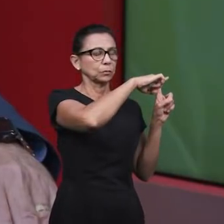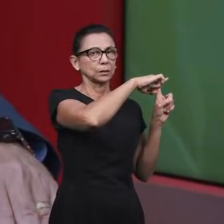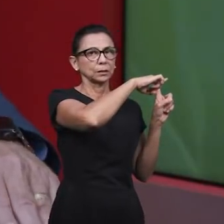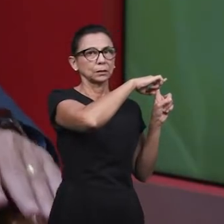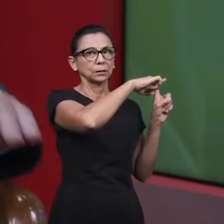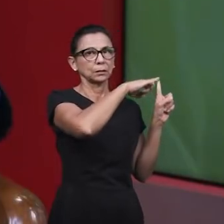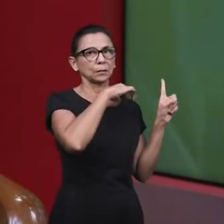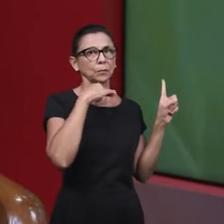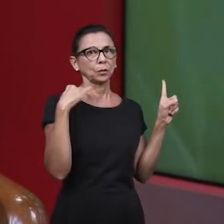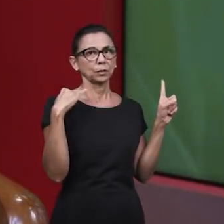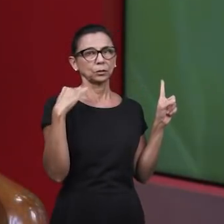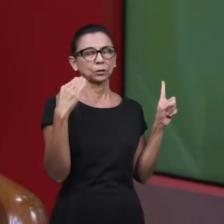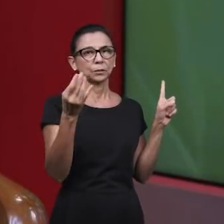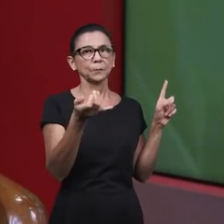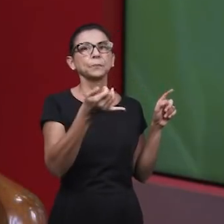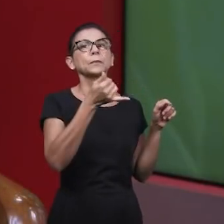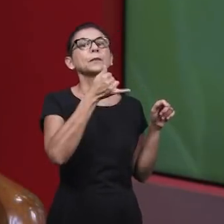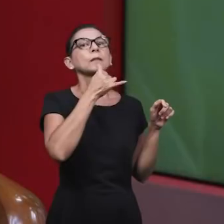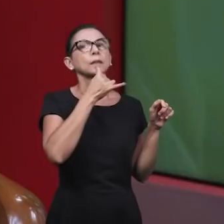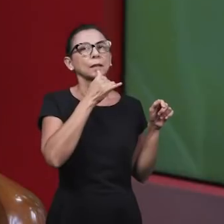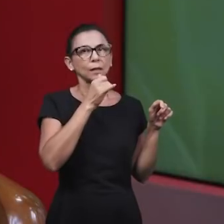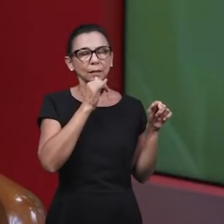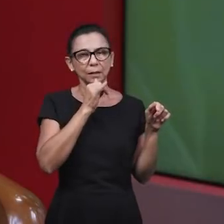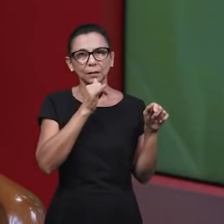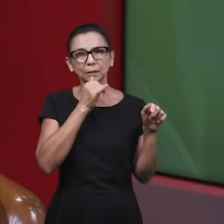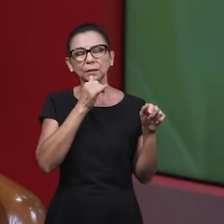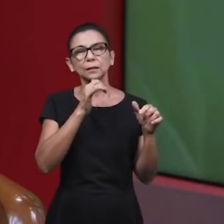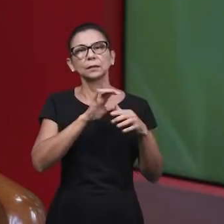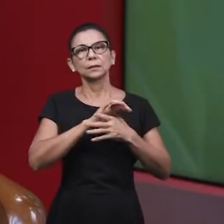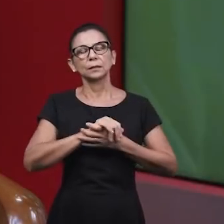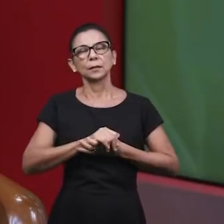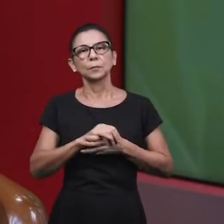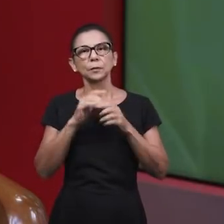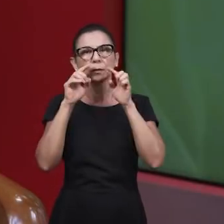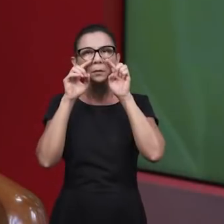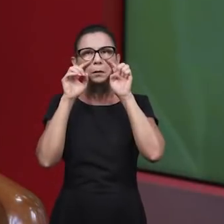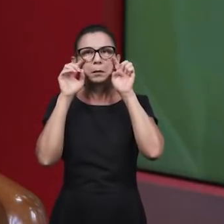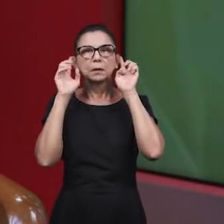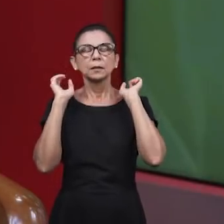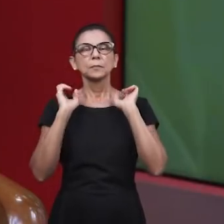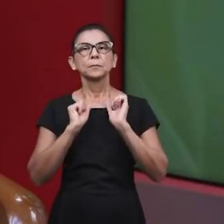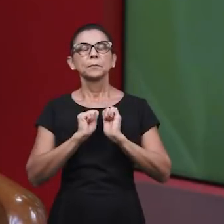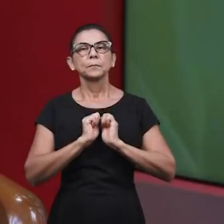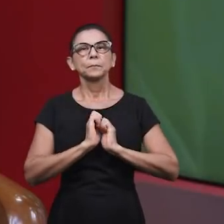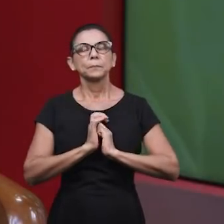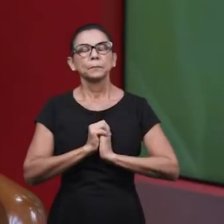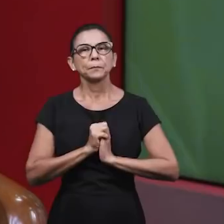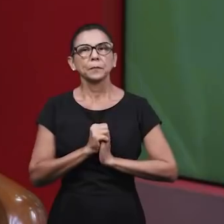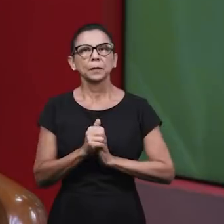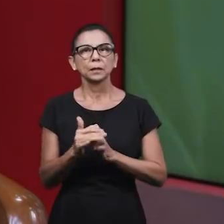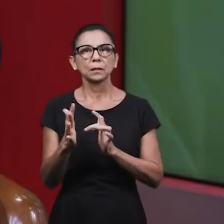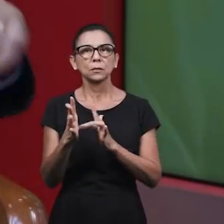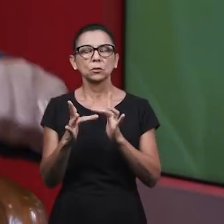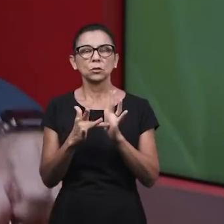a partir do projeto da cruz, Jesus se tornou o único